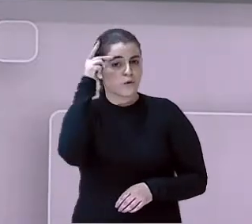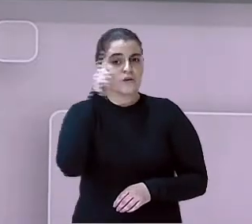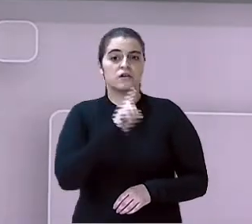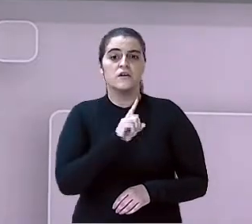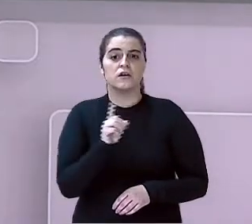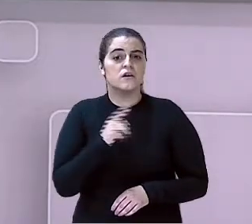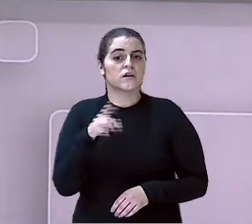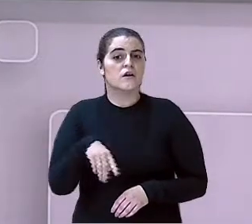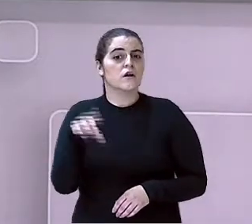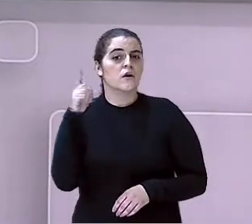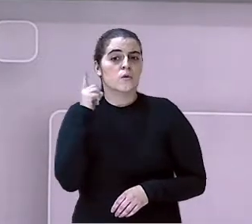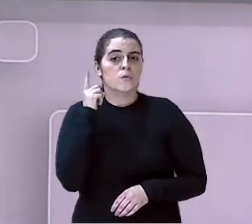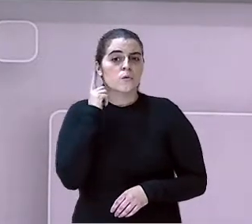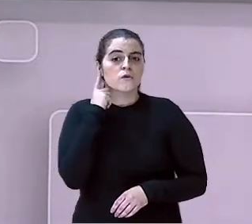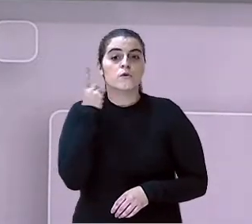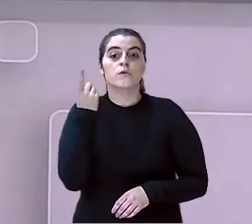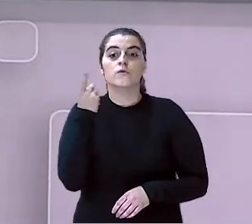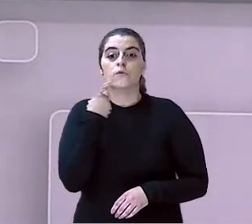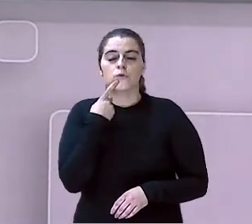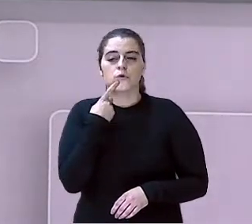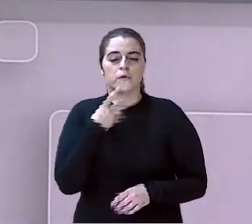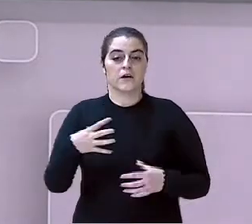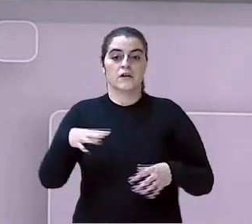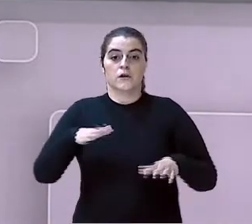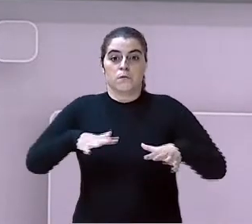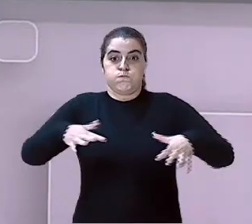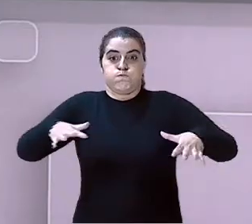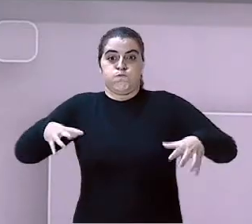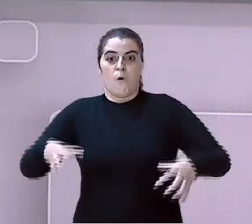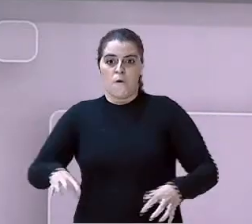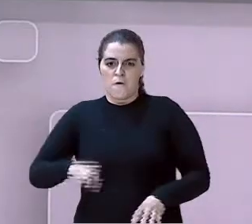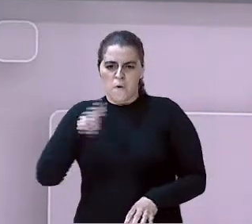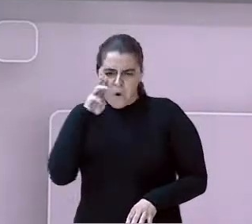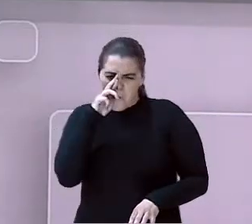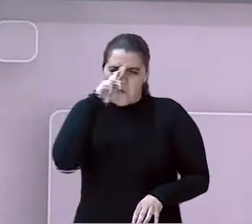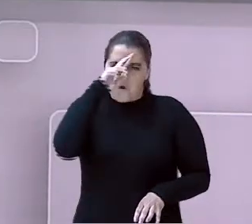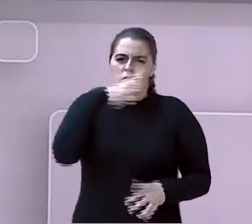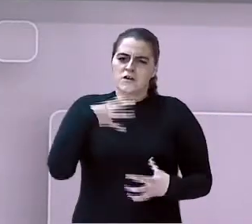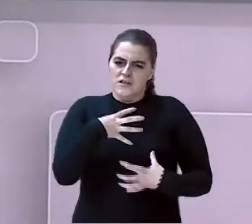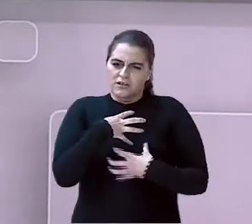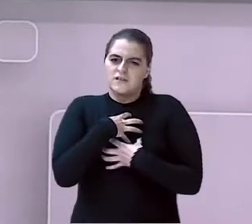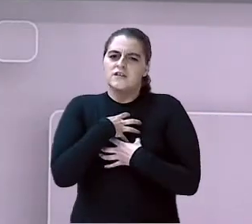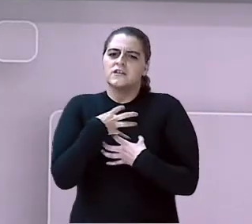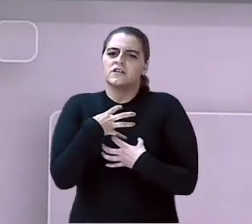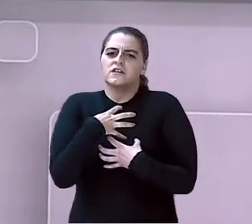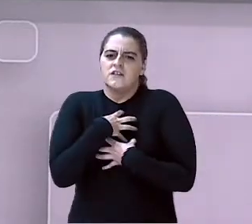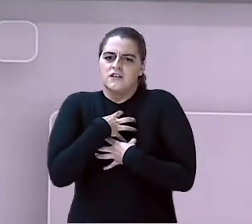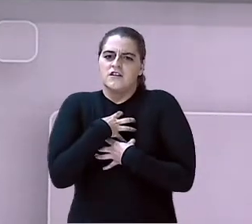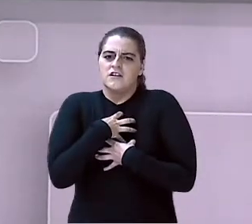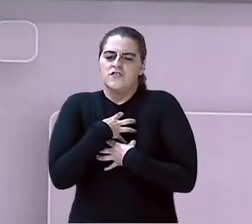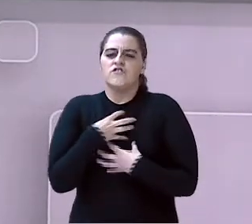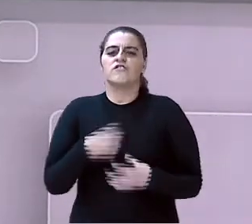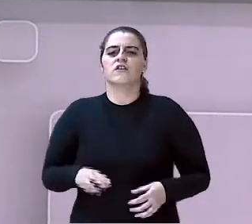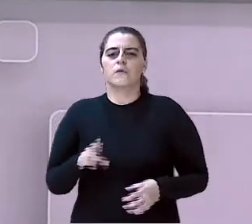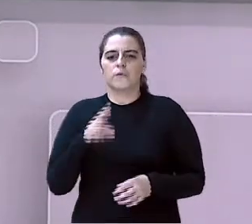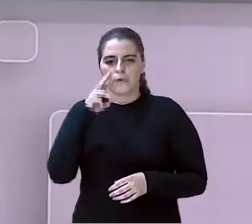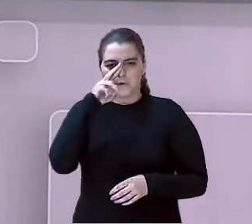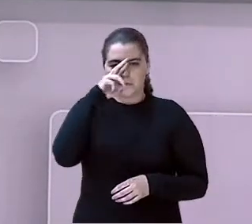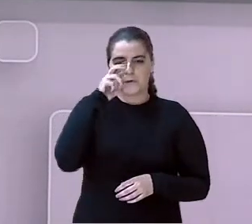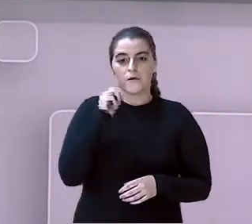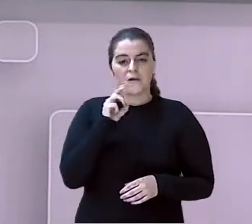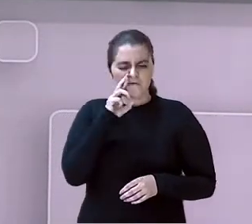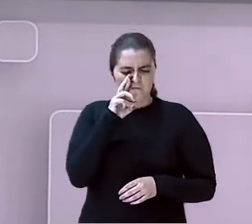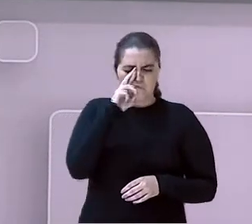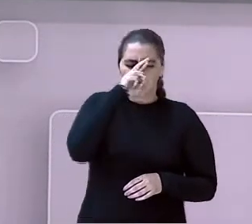escutam, mas as vibrações são tão fortes que eles sentem as vibrações. Ele consegue sentir que tem